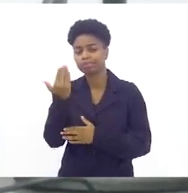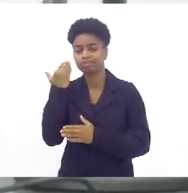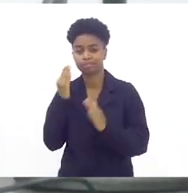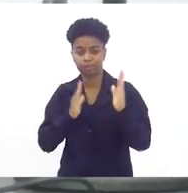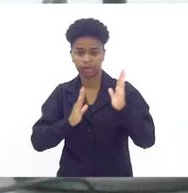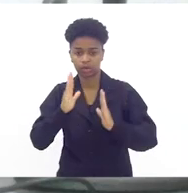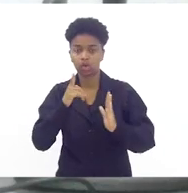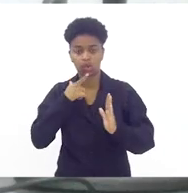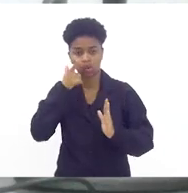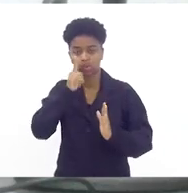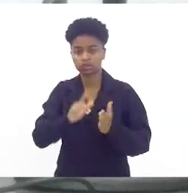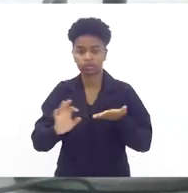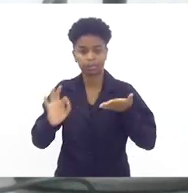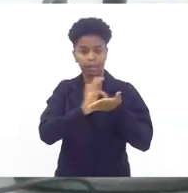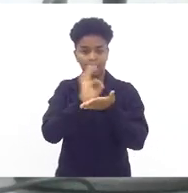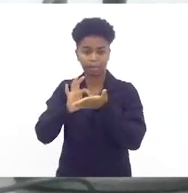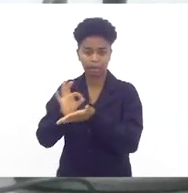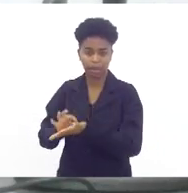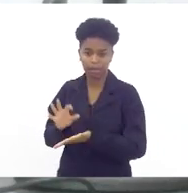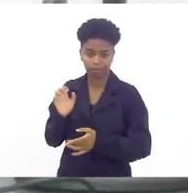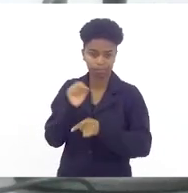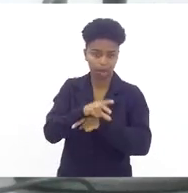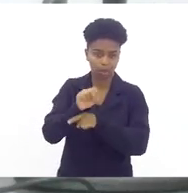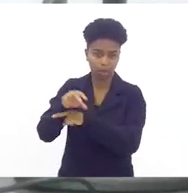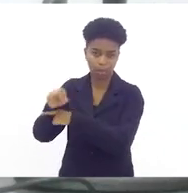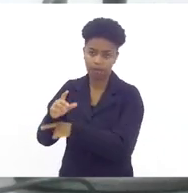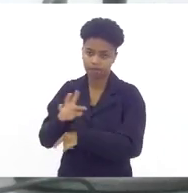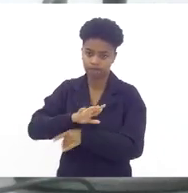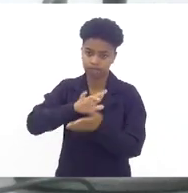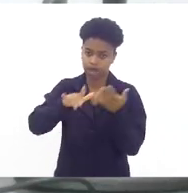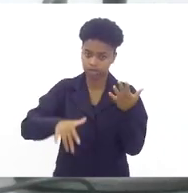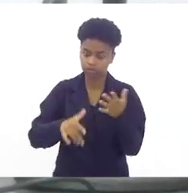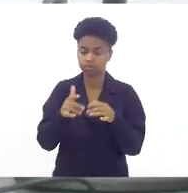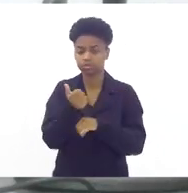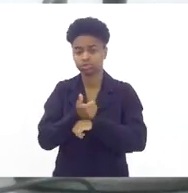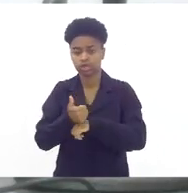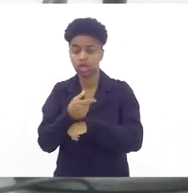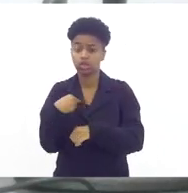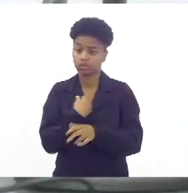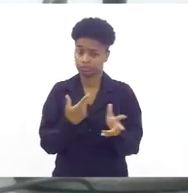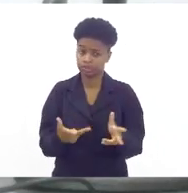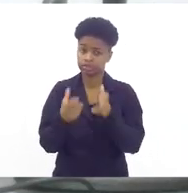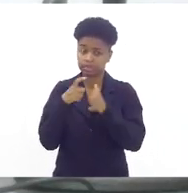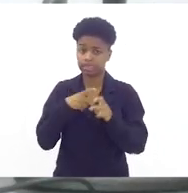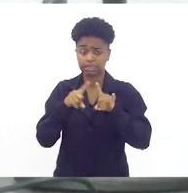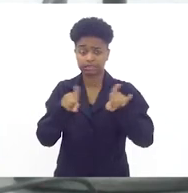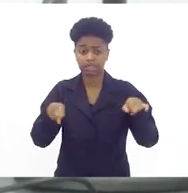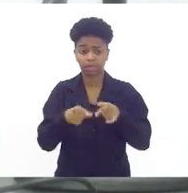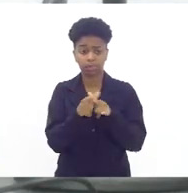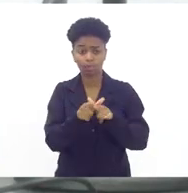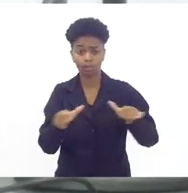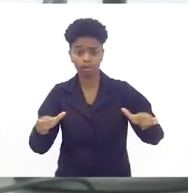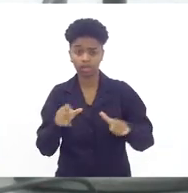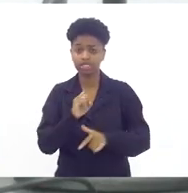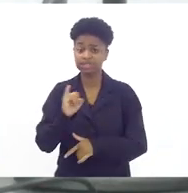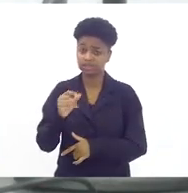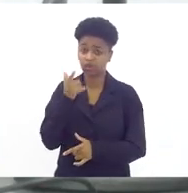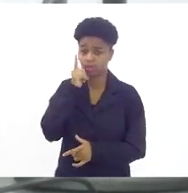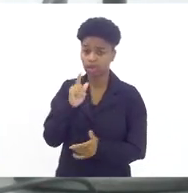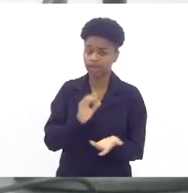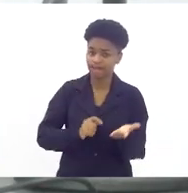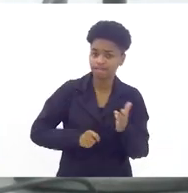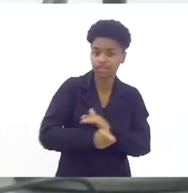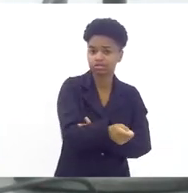matrículas a gente foi lá no exérj a gente viu que tinham salas né ociosas Ou seja que estivesse ali mais investimentos